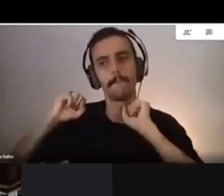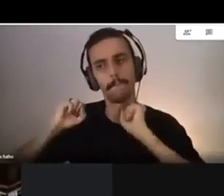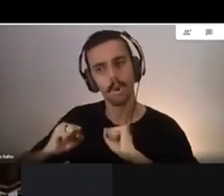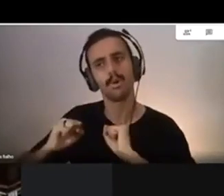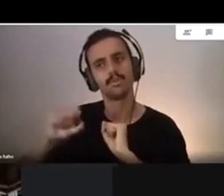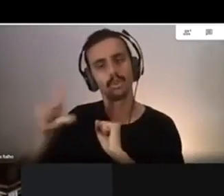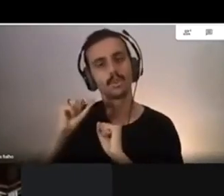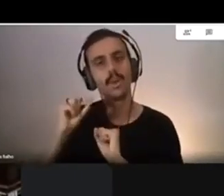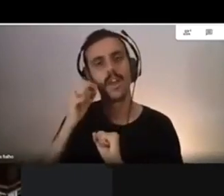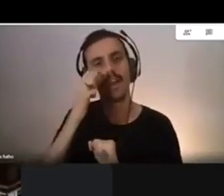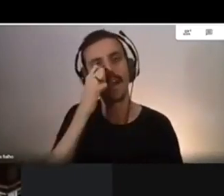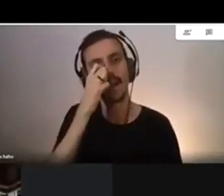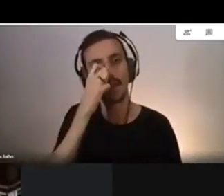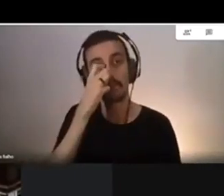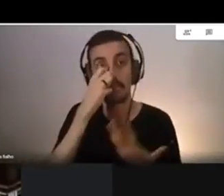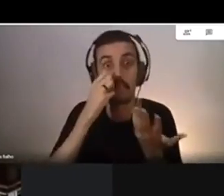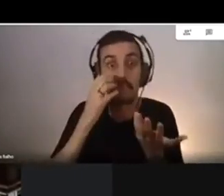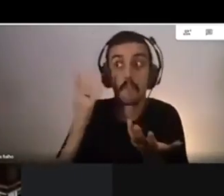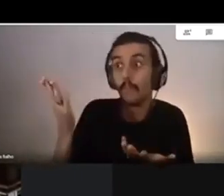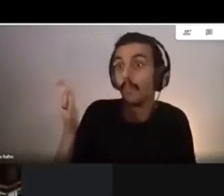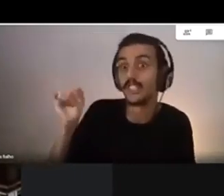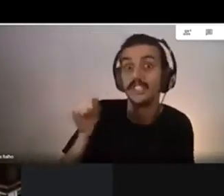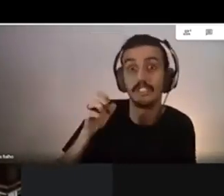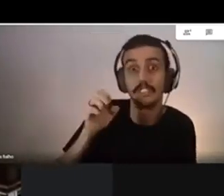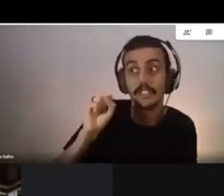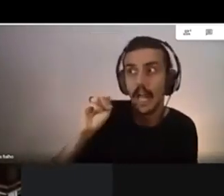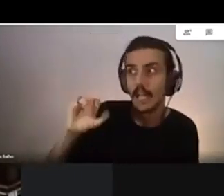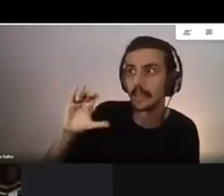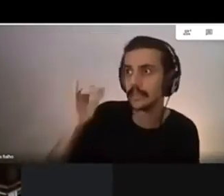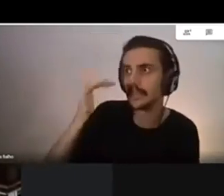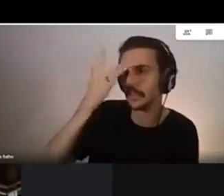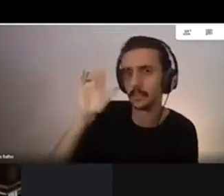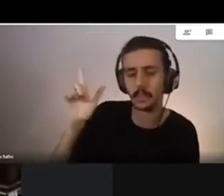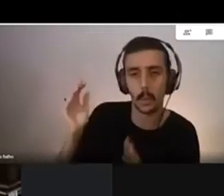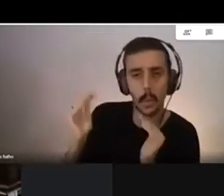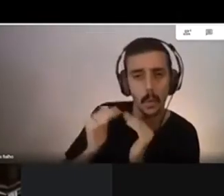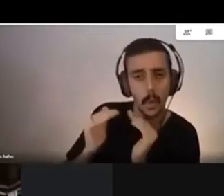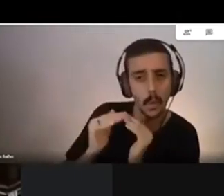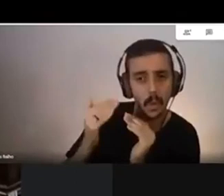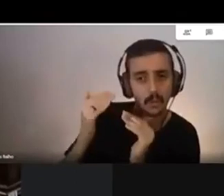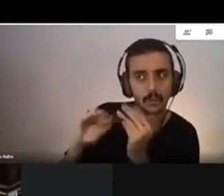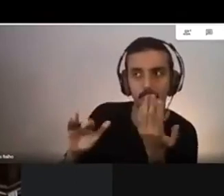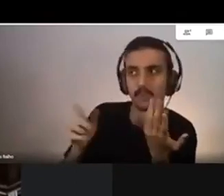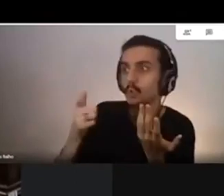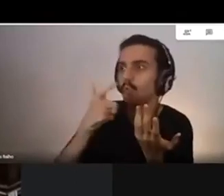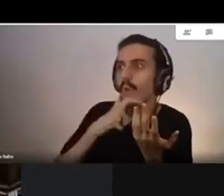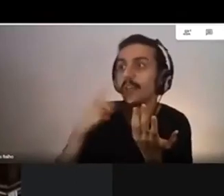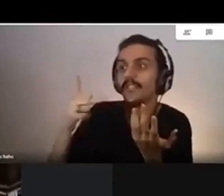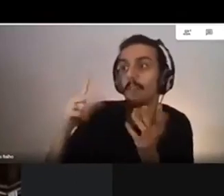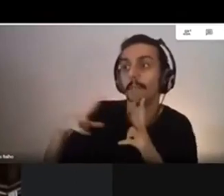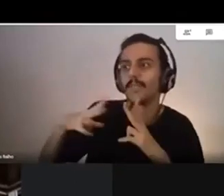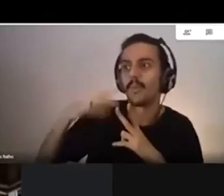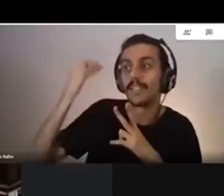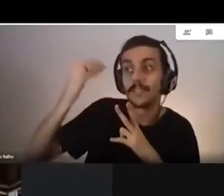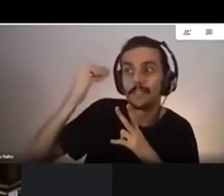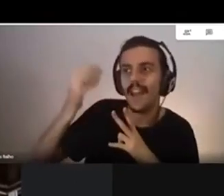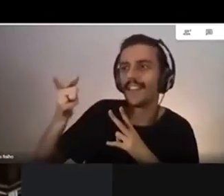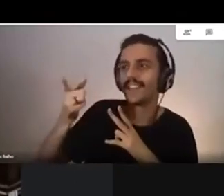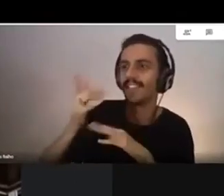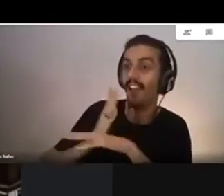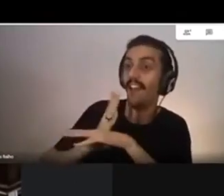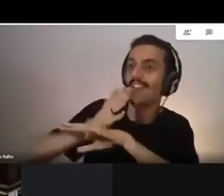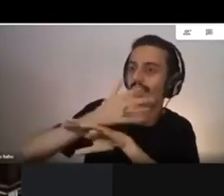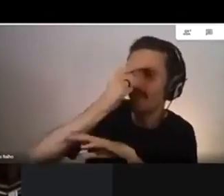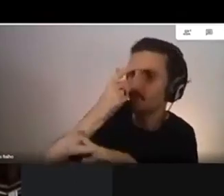não sei se na tua experiência também foi assim, mas eu fico pensando assim, né? Na minha experiência também Uhum. chegando na faculdade, como